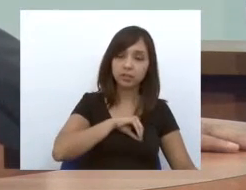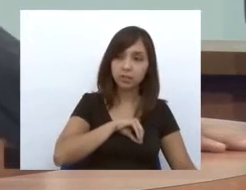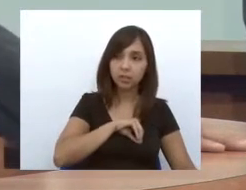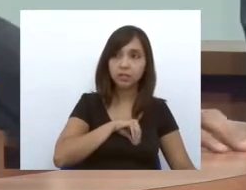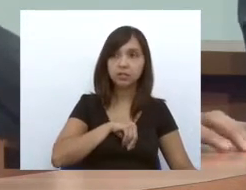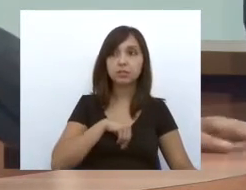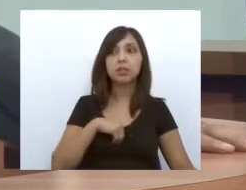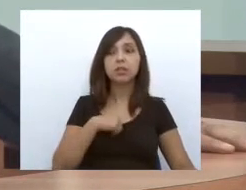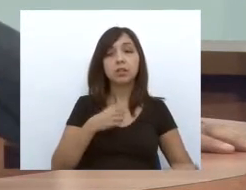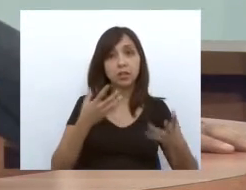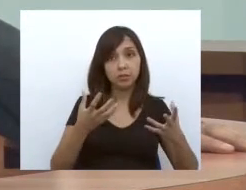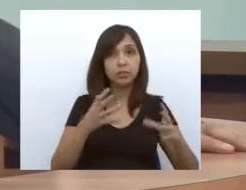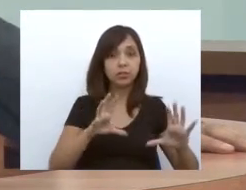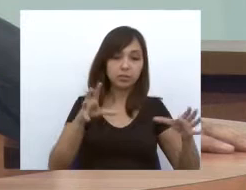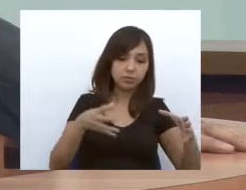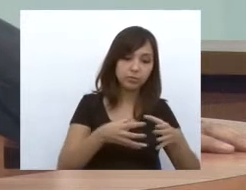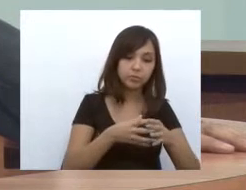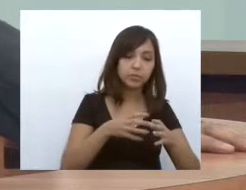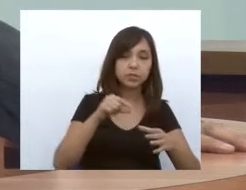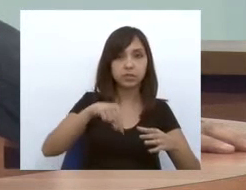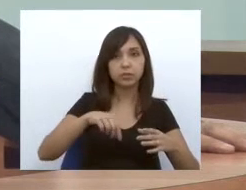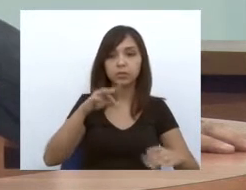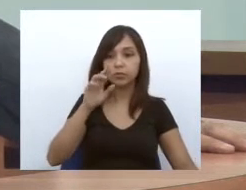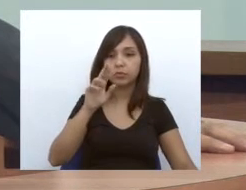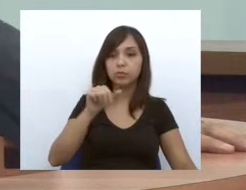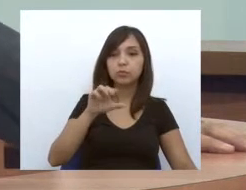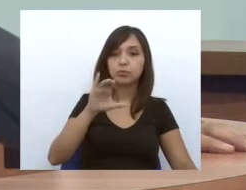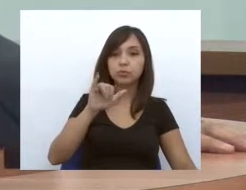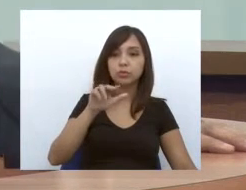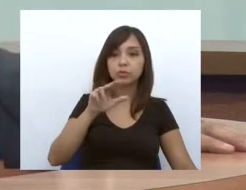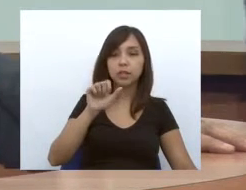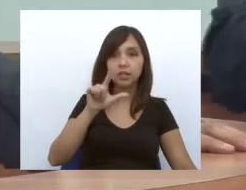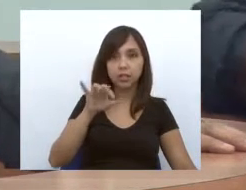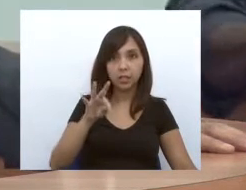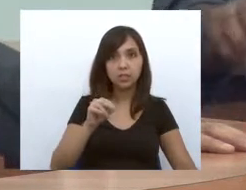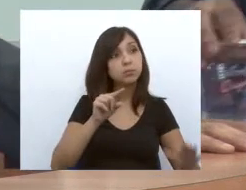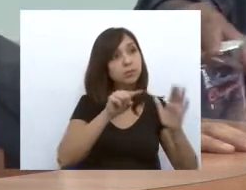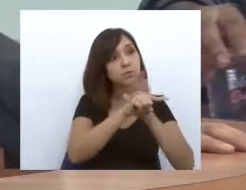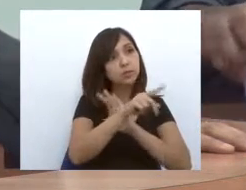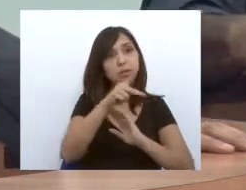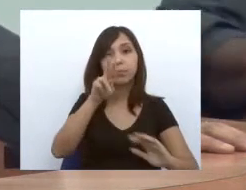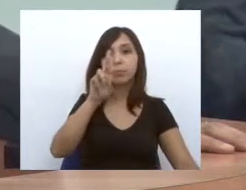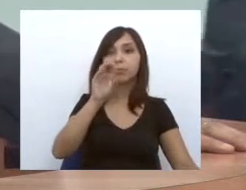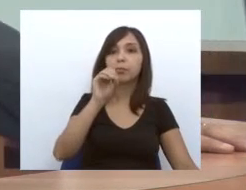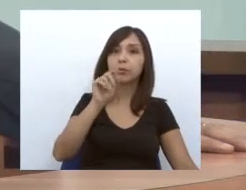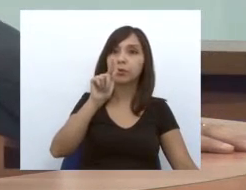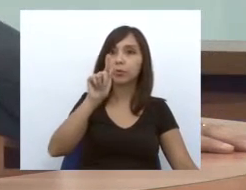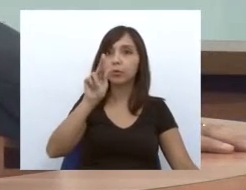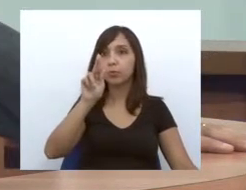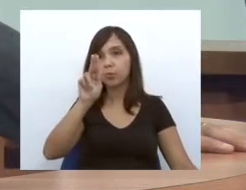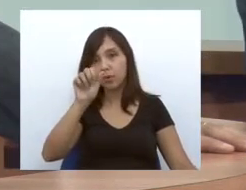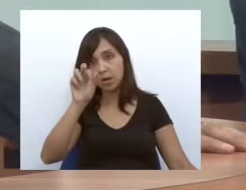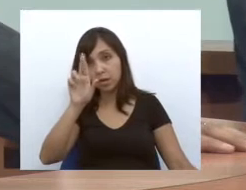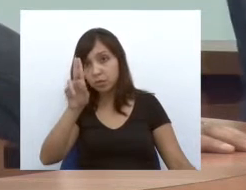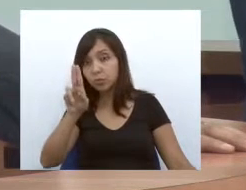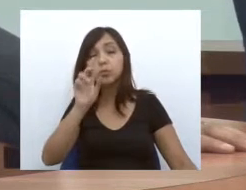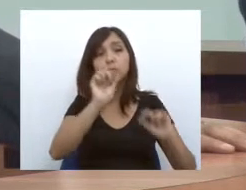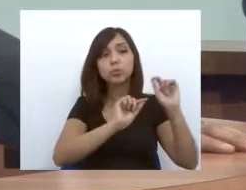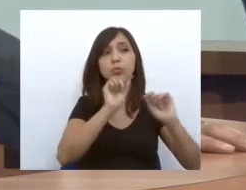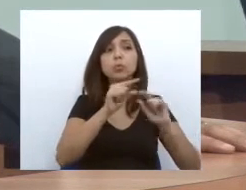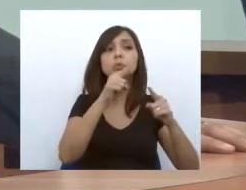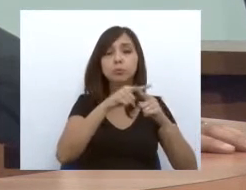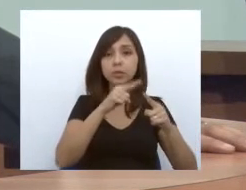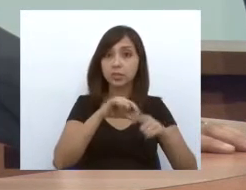de provocar a comissão de funcionalismo desta casa para que a gente indagasse a Proguaru a respeito, porque isso é uma ilegalidade. Se